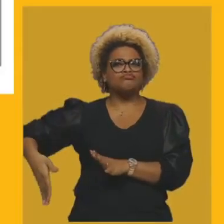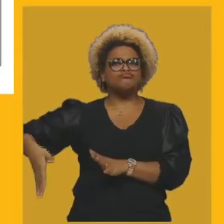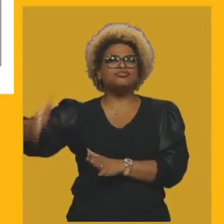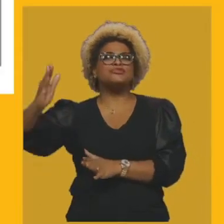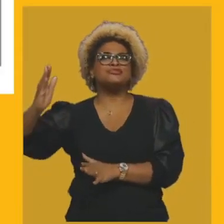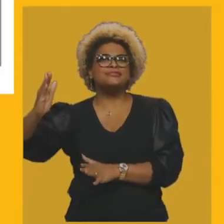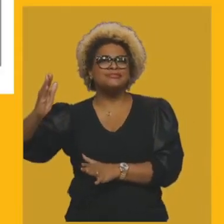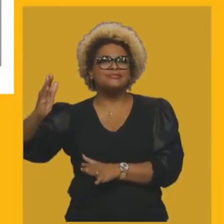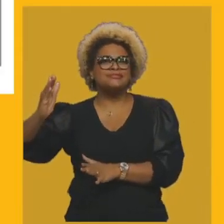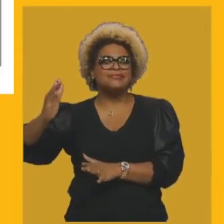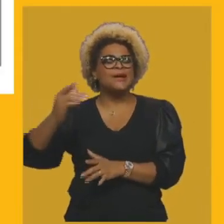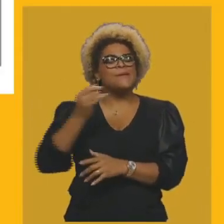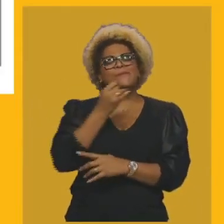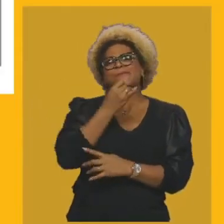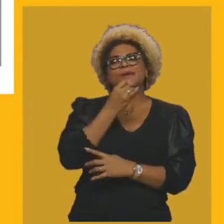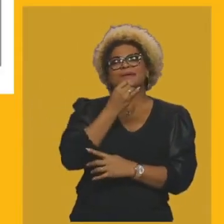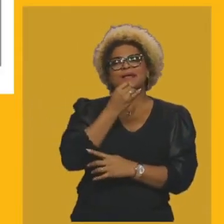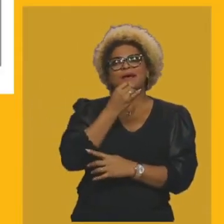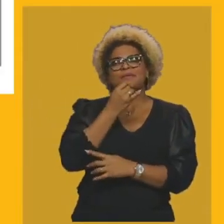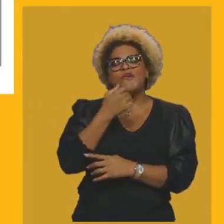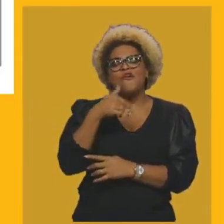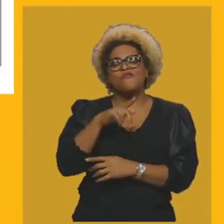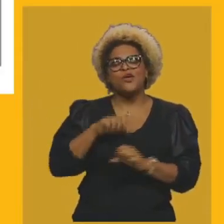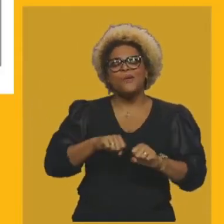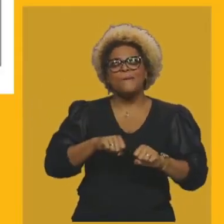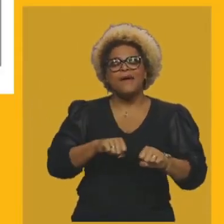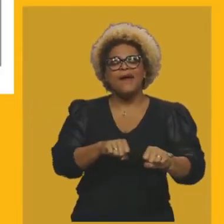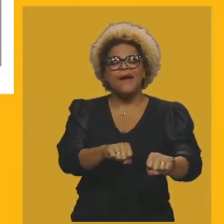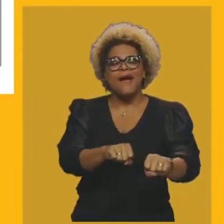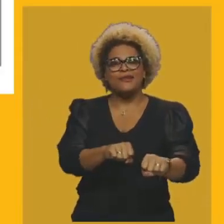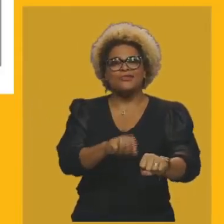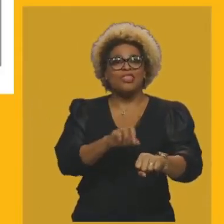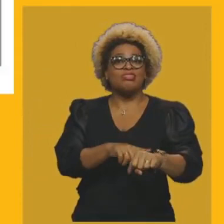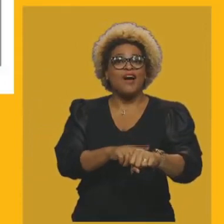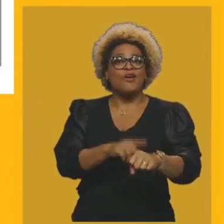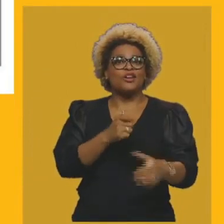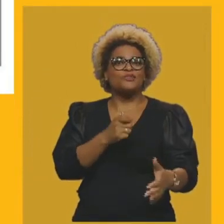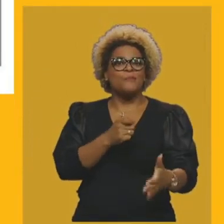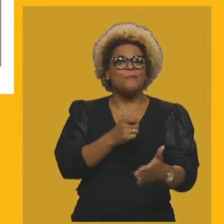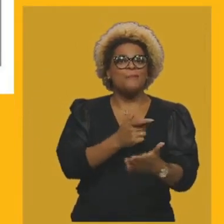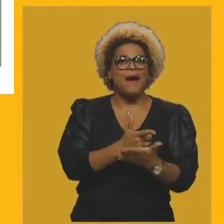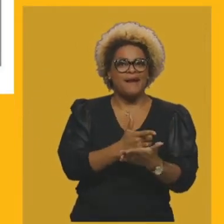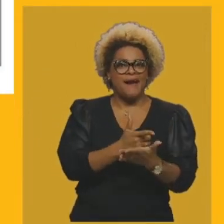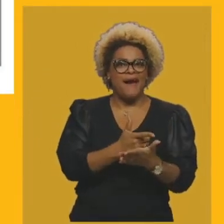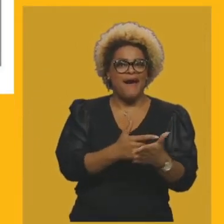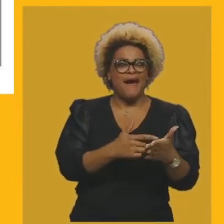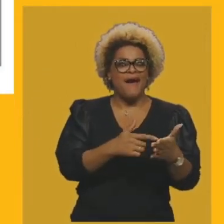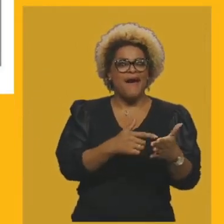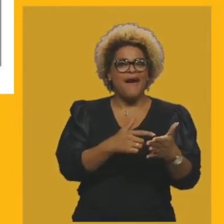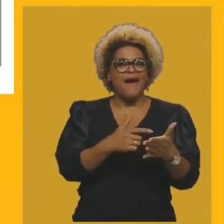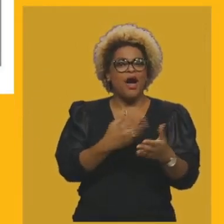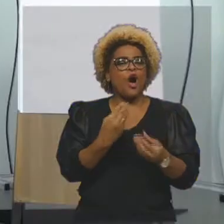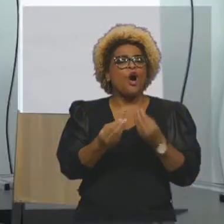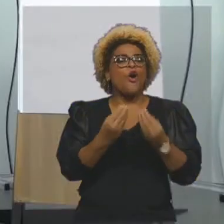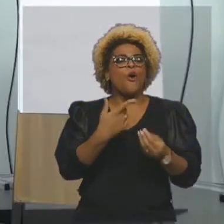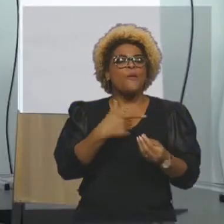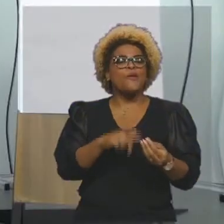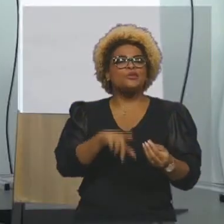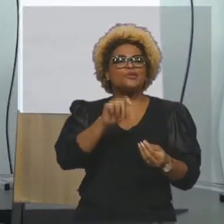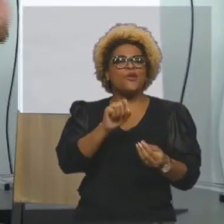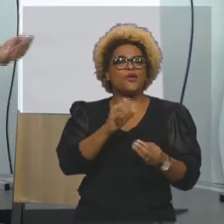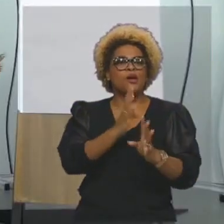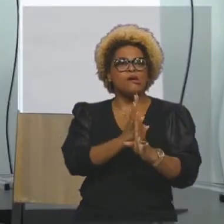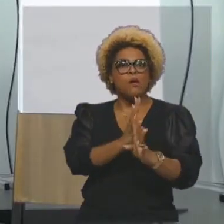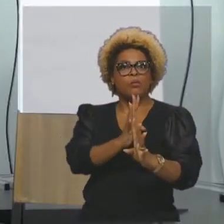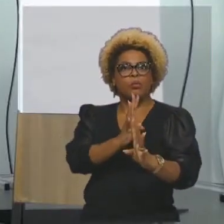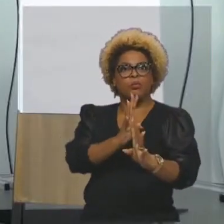um supermercado e chega na hora de pagar as compras no caixa, você vai preferir passar por um caixa que tem uma fila de pessoas aguardando para poder